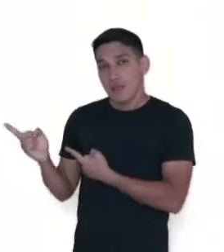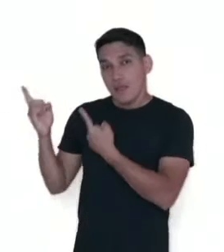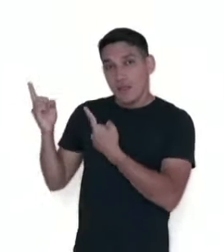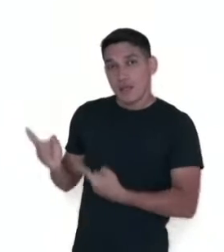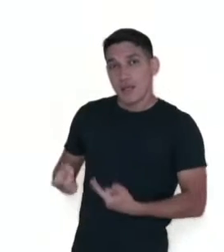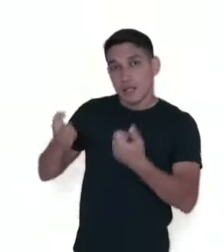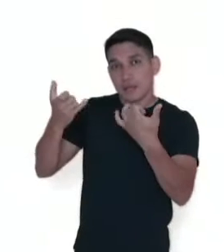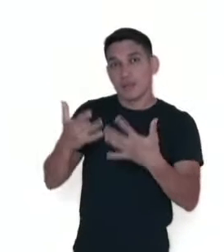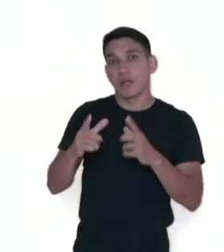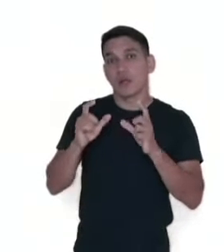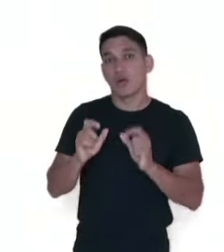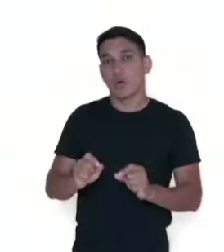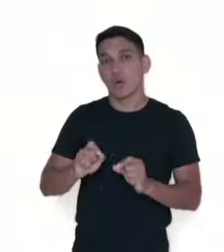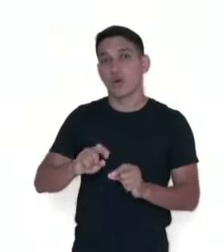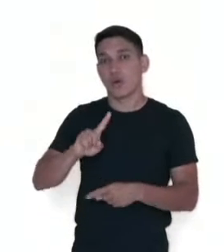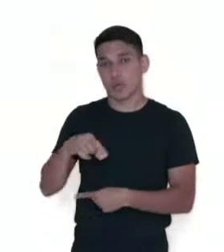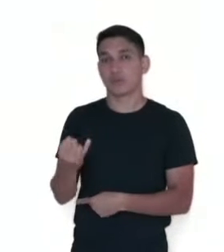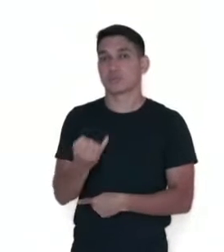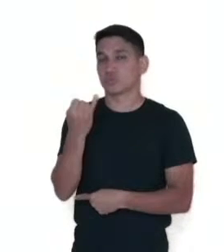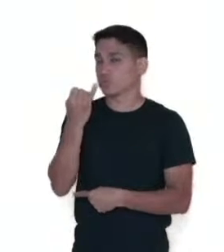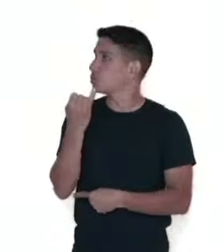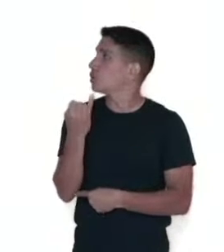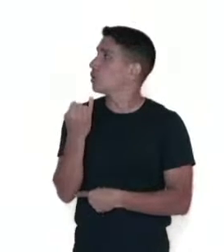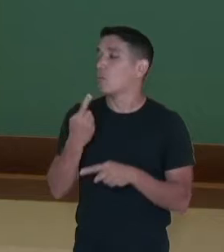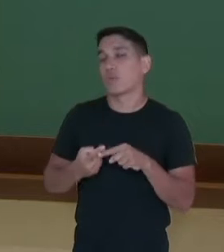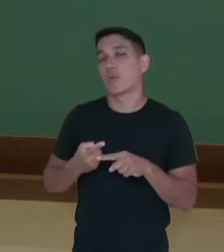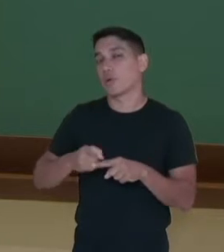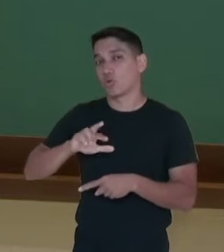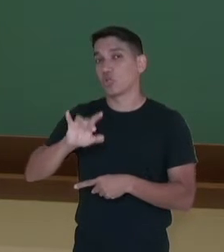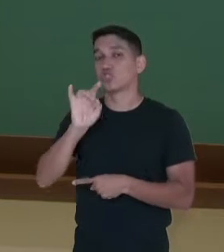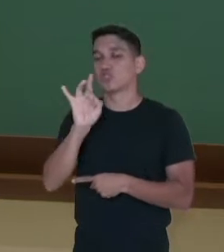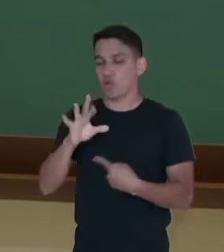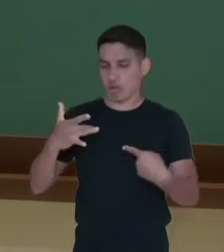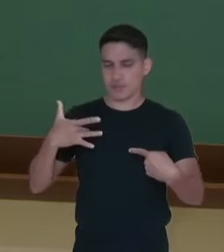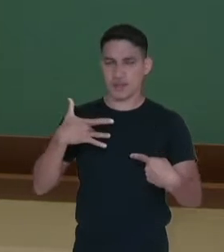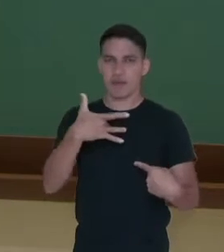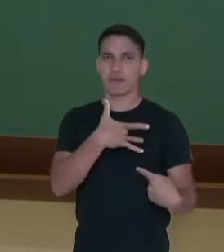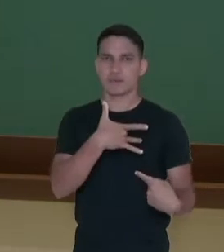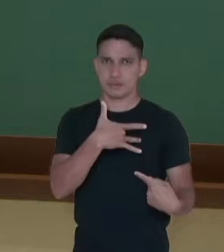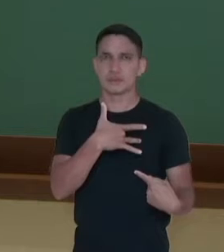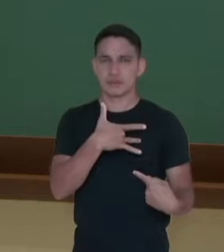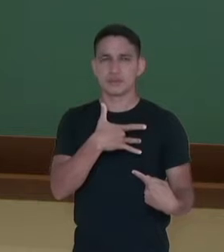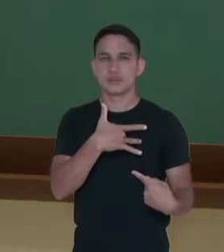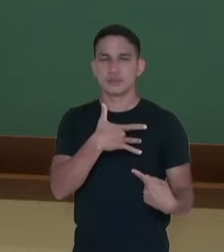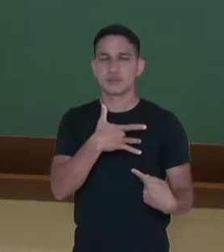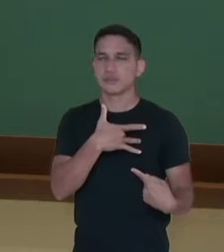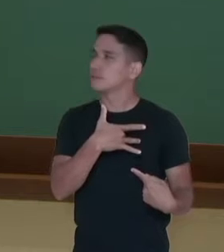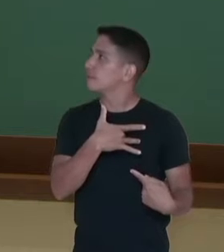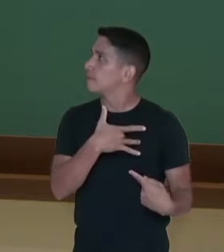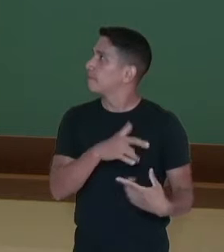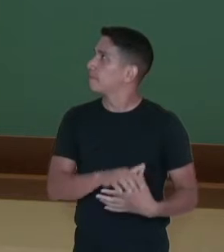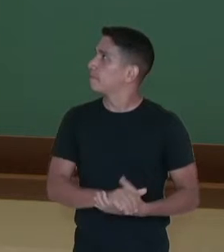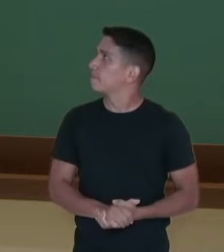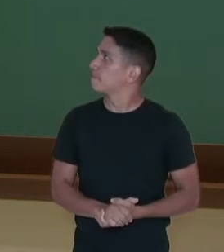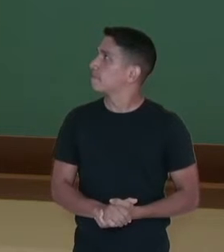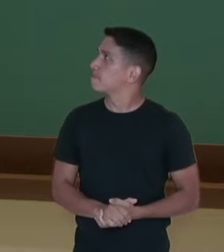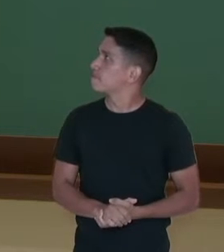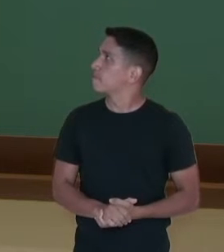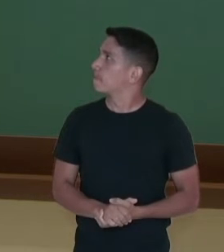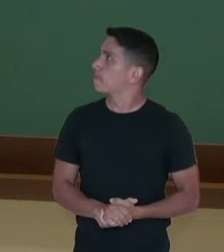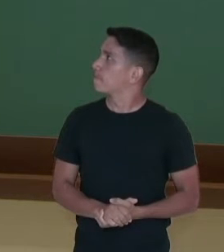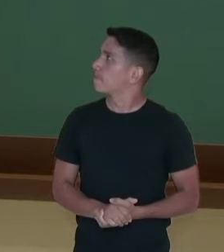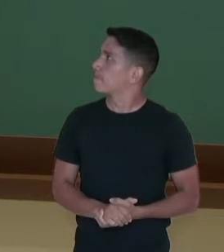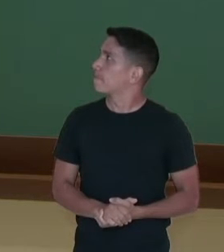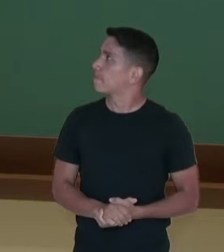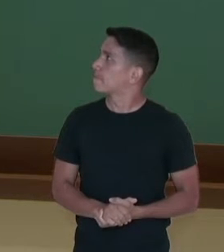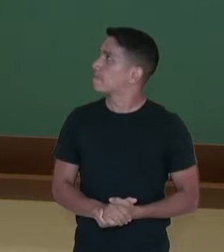somente para estar sano, estar saudável, né? E sanas en el presente,